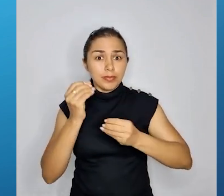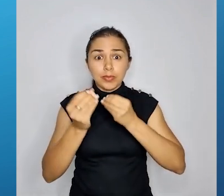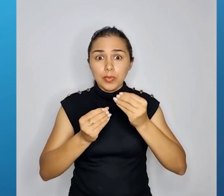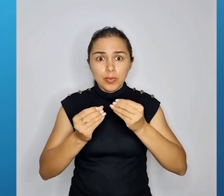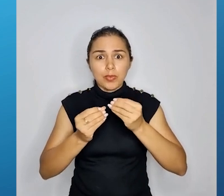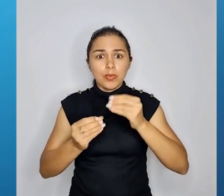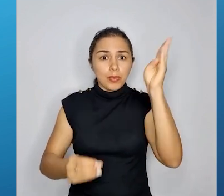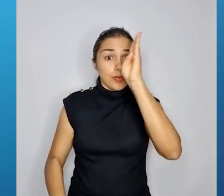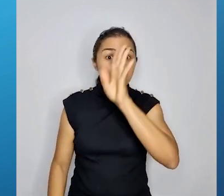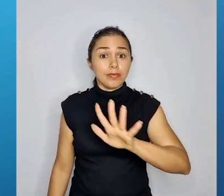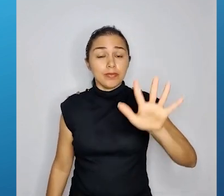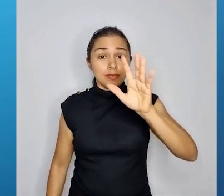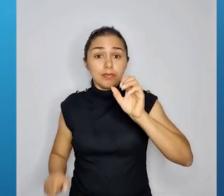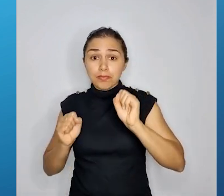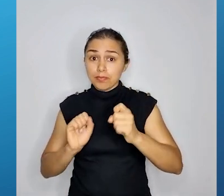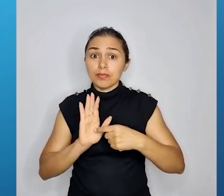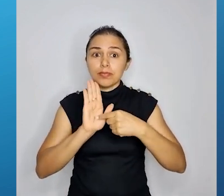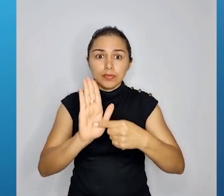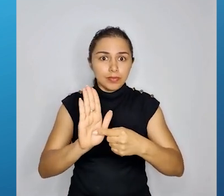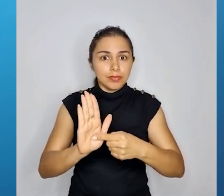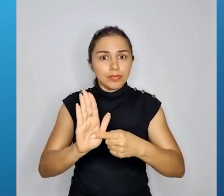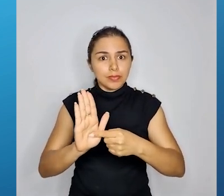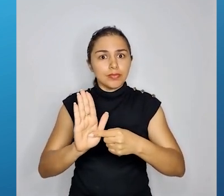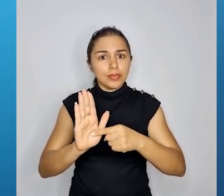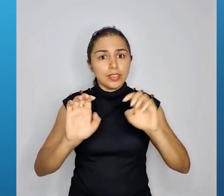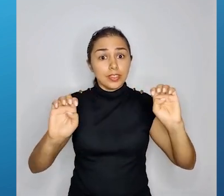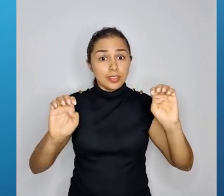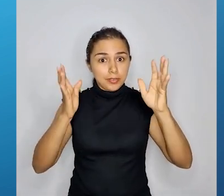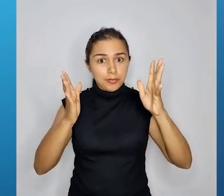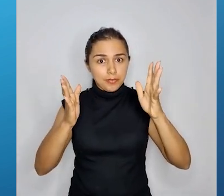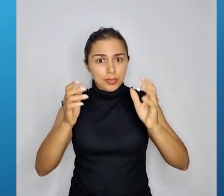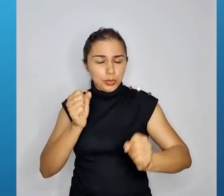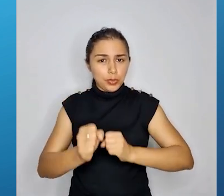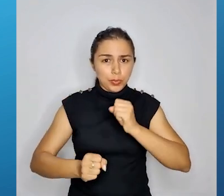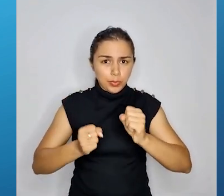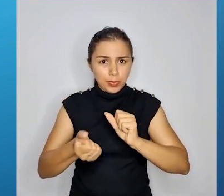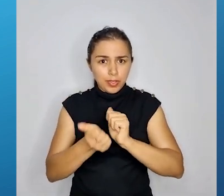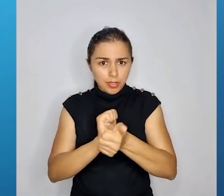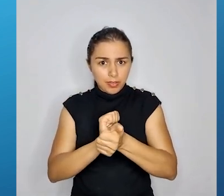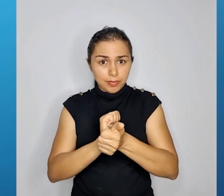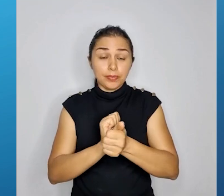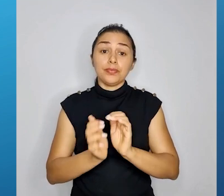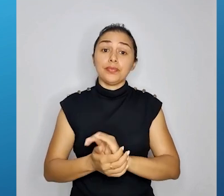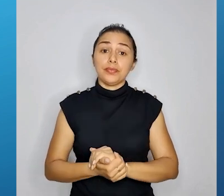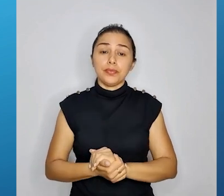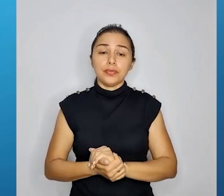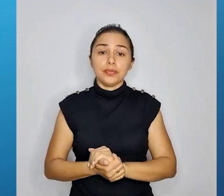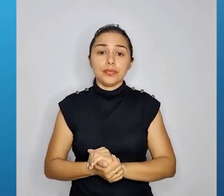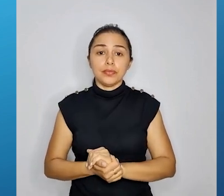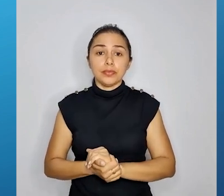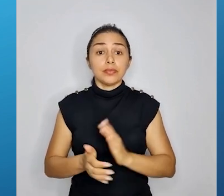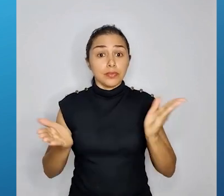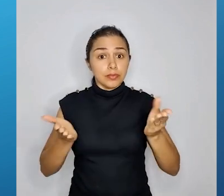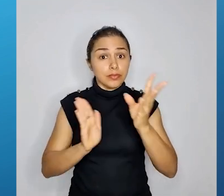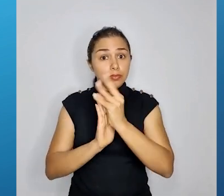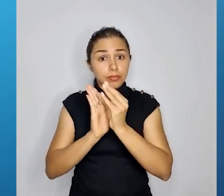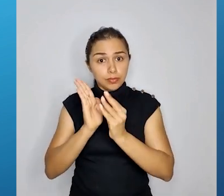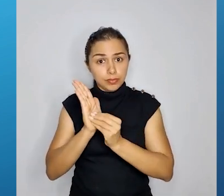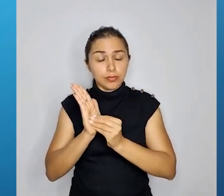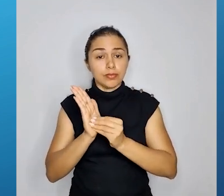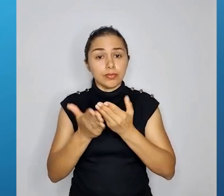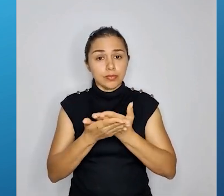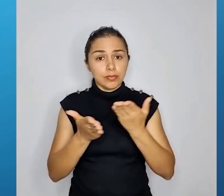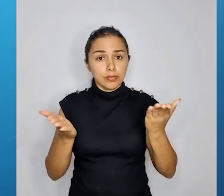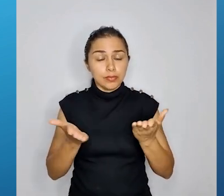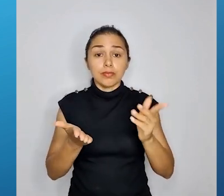mídia brasileira pode apresentar esse tipo de evento para a gente? A unidade temática que nós vamos trabalhar aqui é